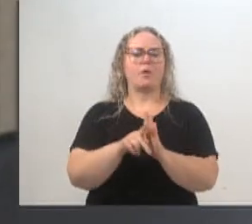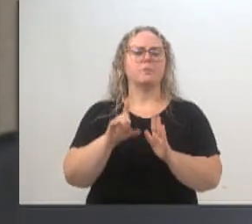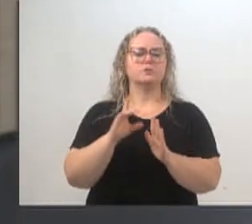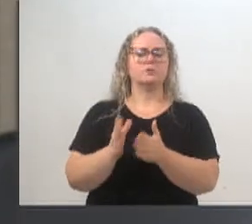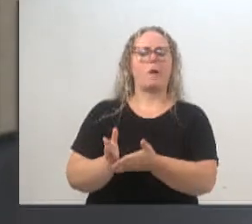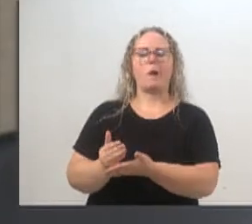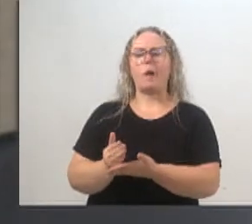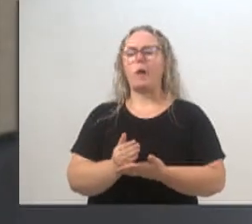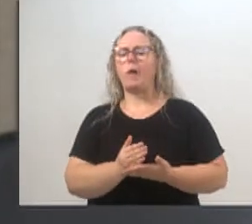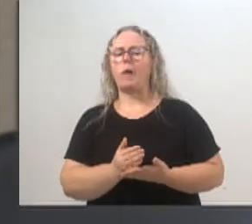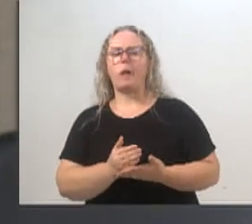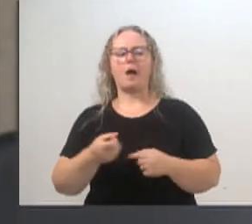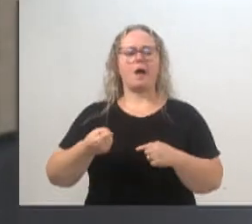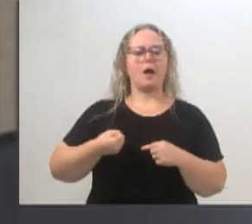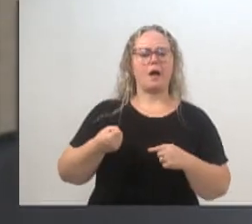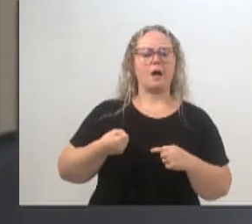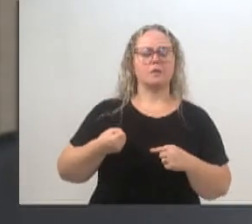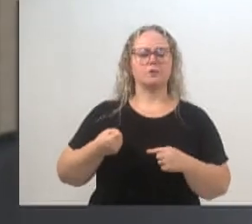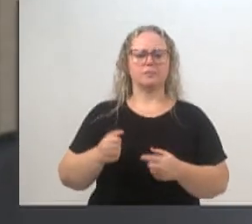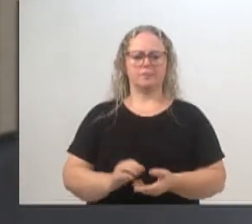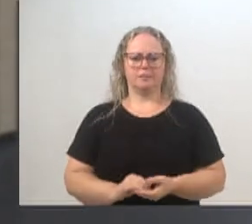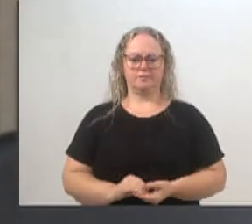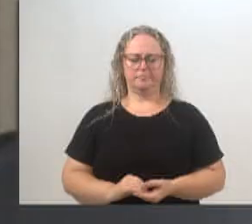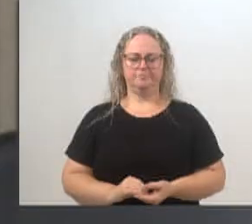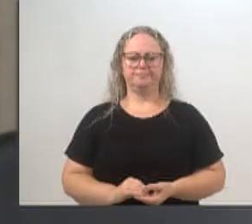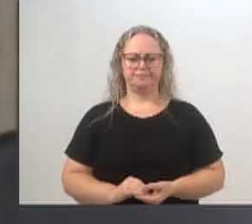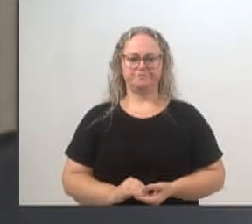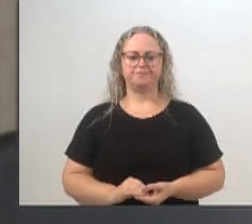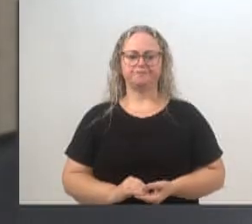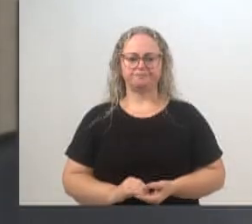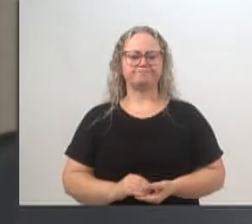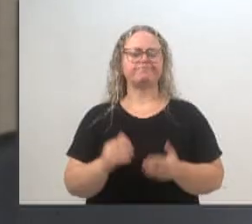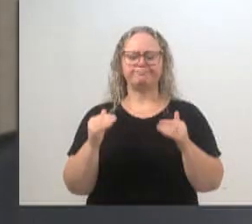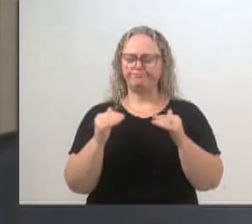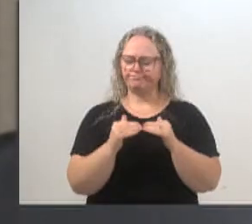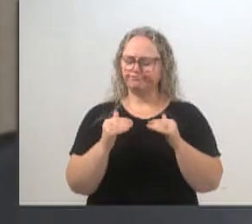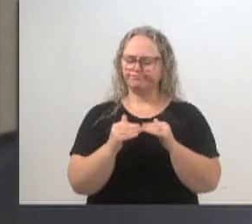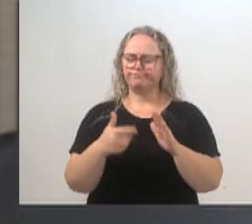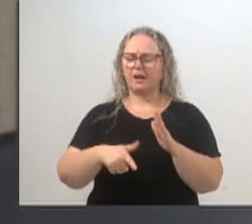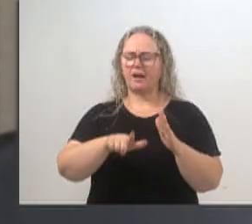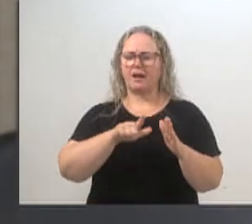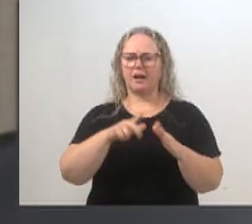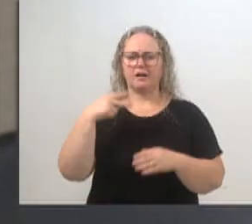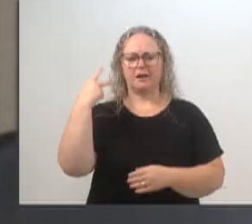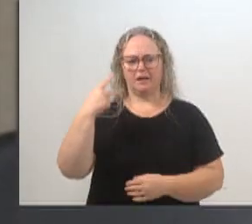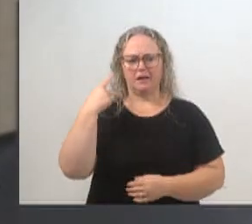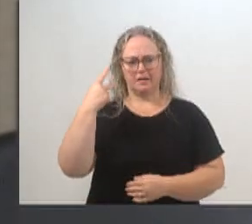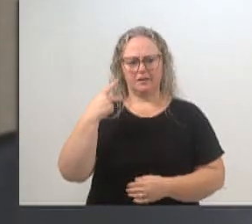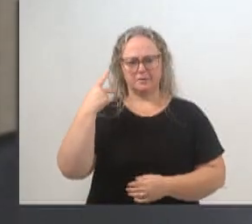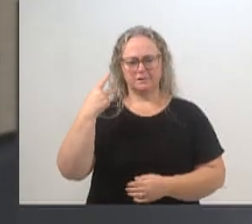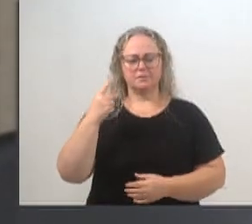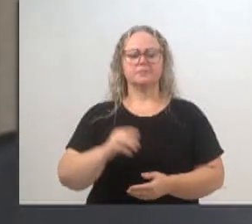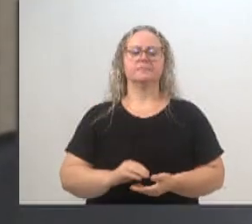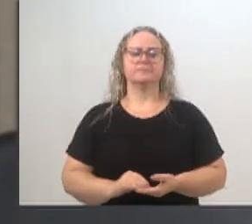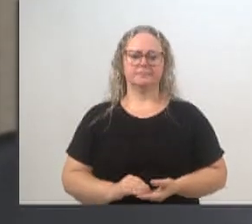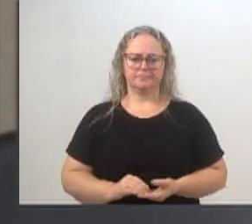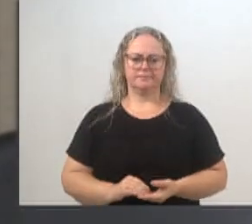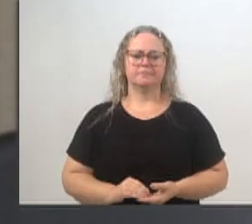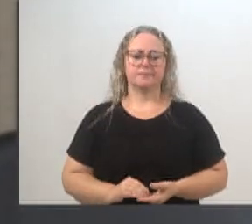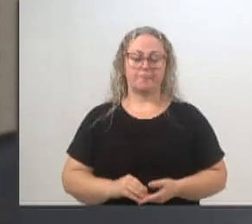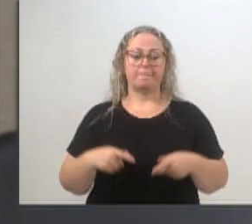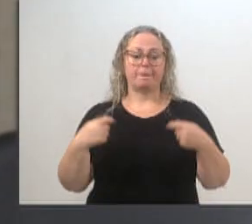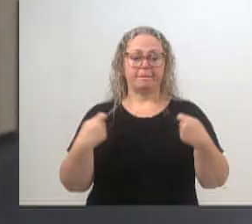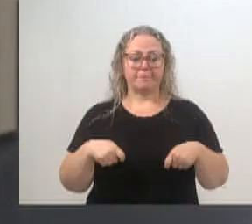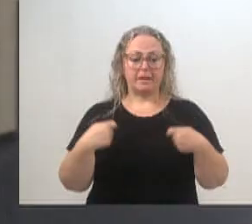de dados e números. Reitero aqui as falas dos vereadores que me antecederam, nesse sentido. A gente